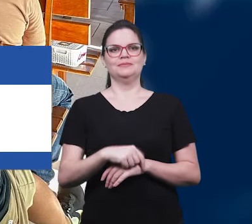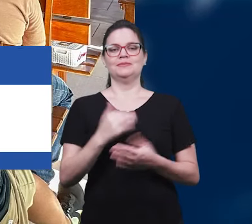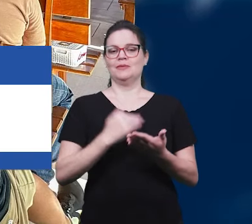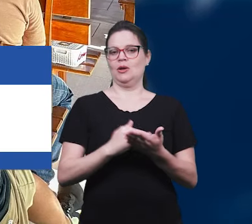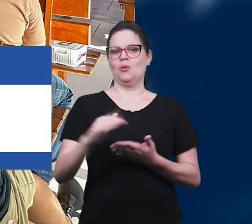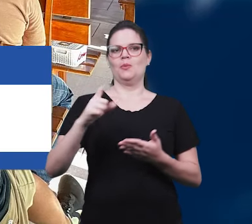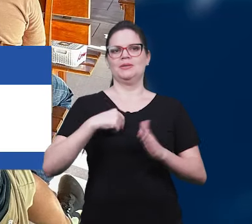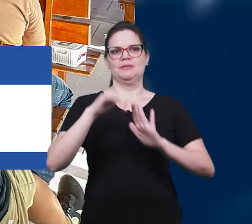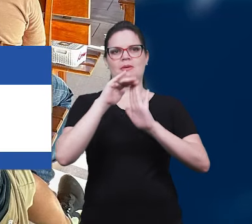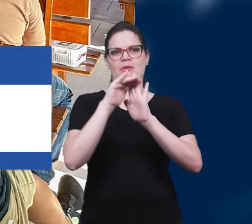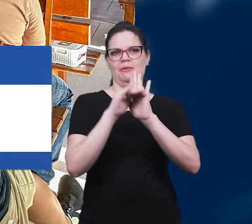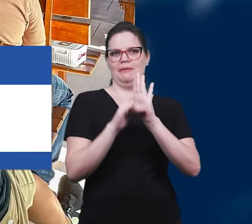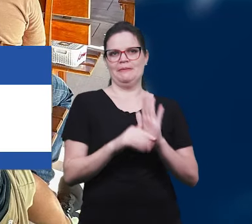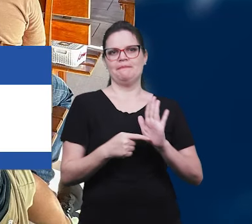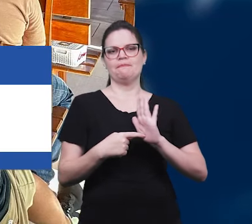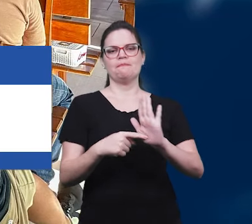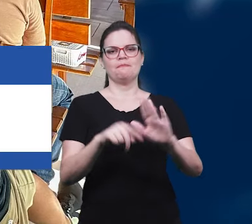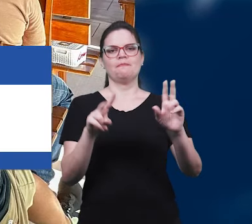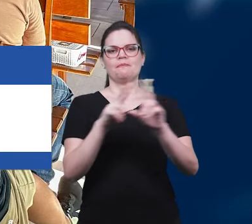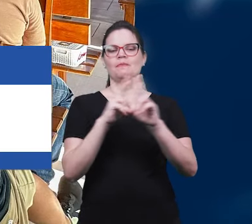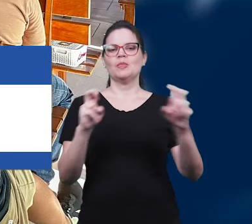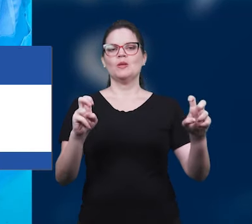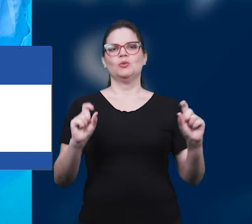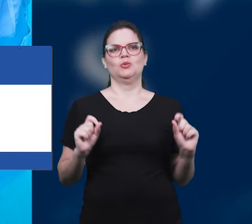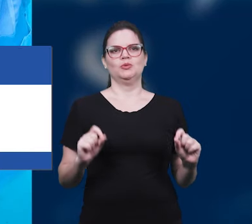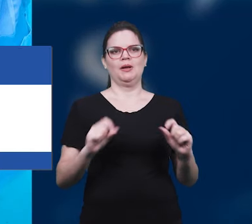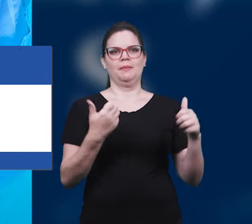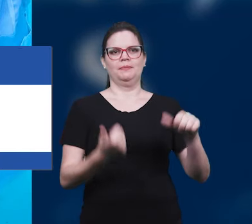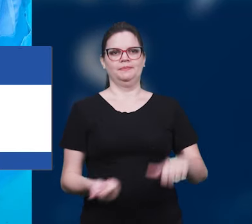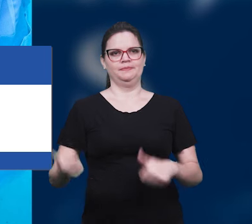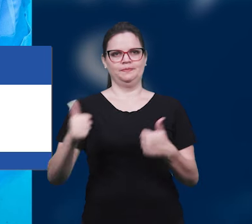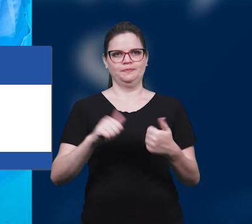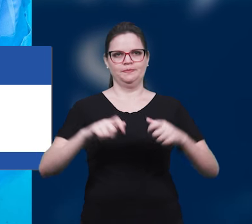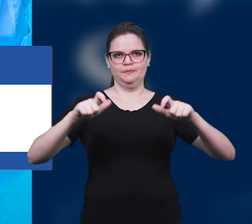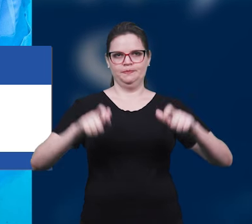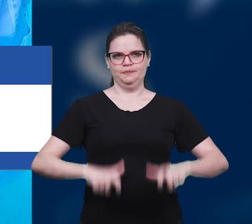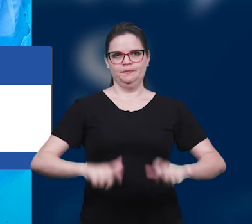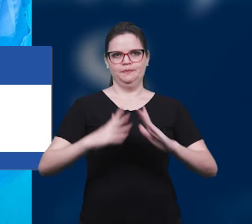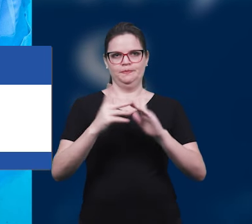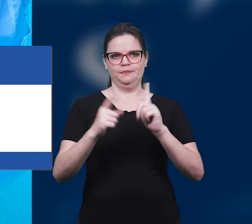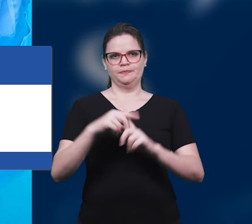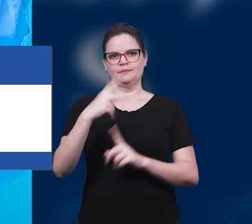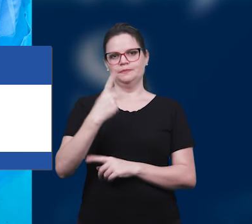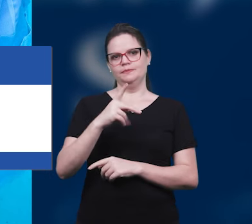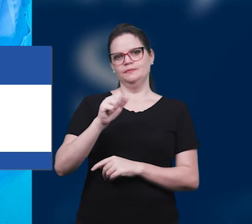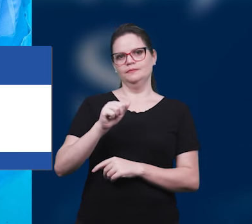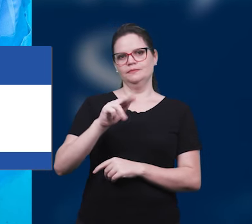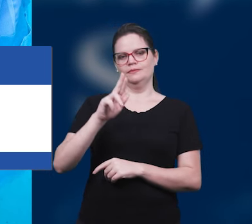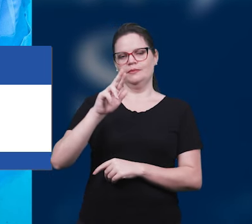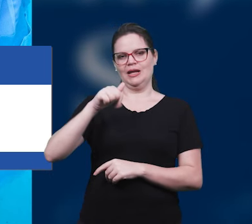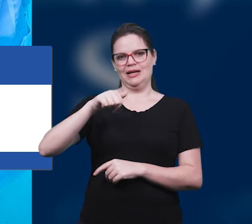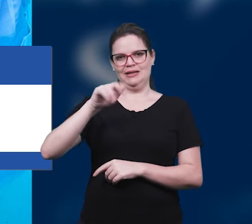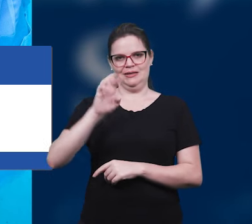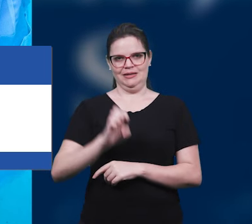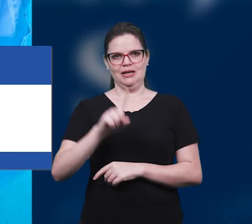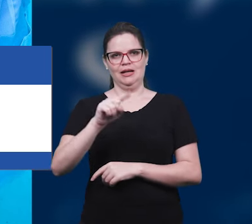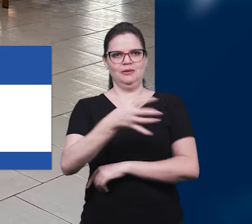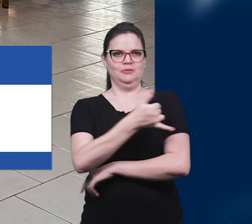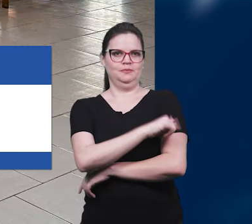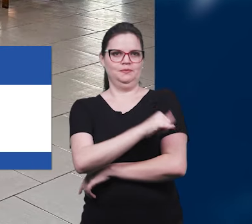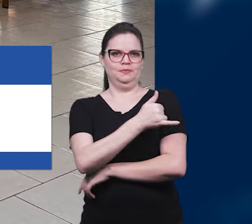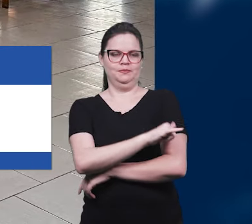boletim semanal com esta matéria mostrando o batismo que ocorreu na igreja de Parque Estrela em barê